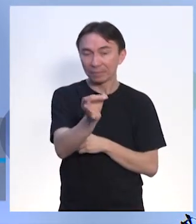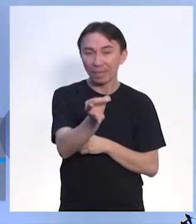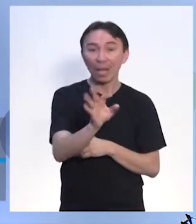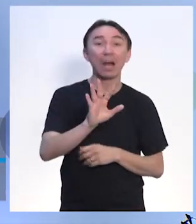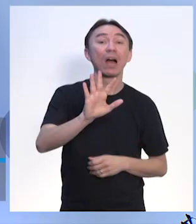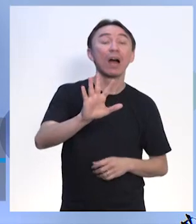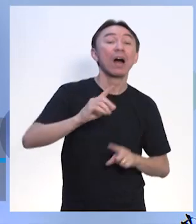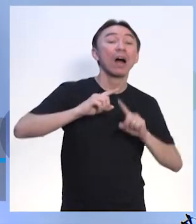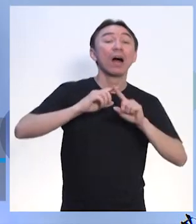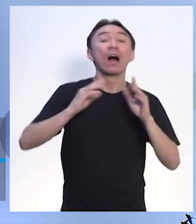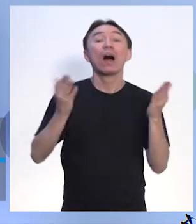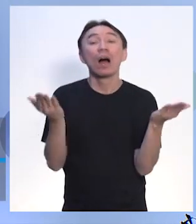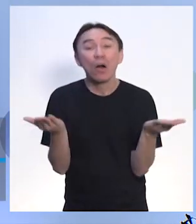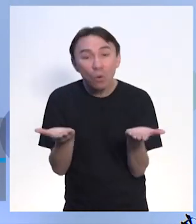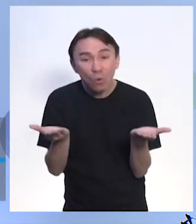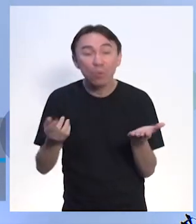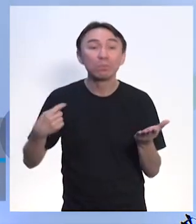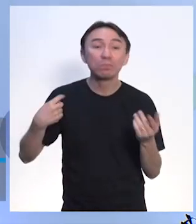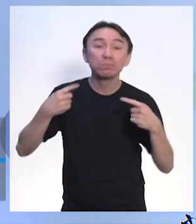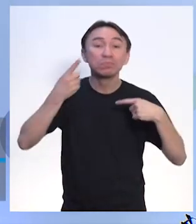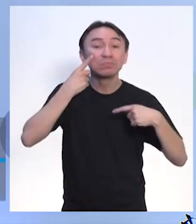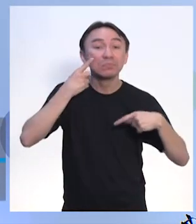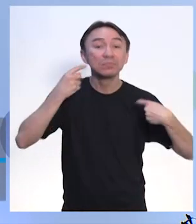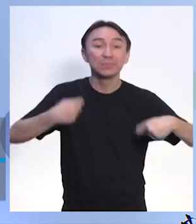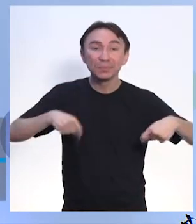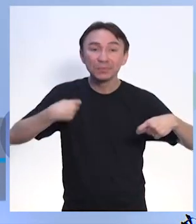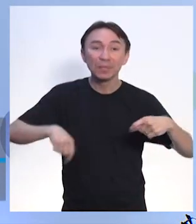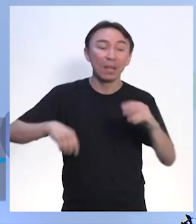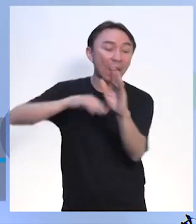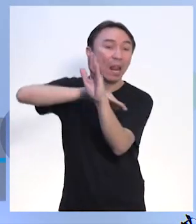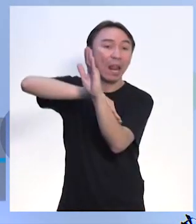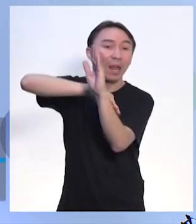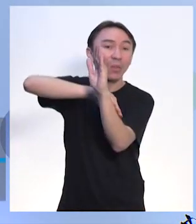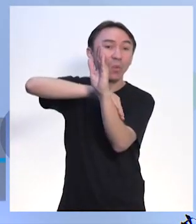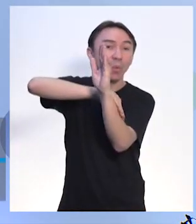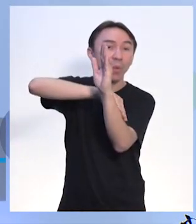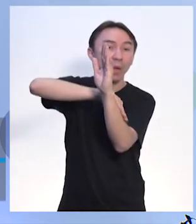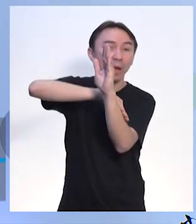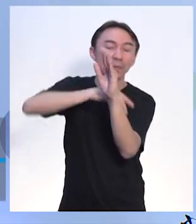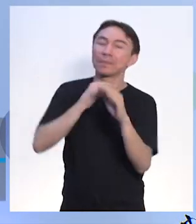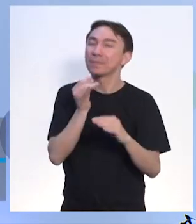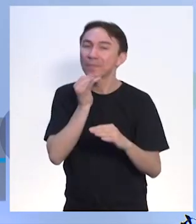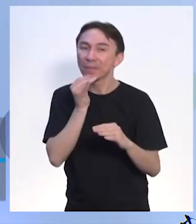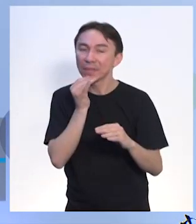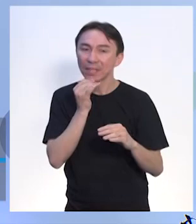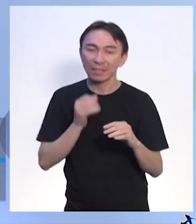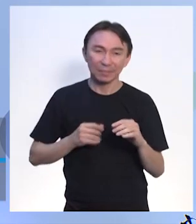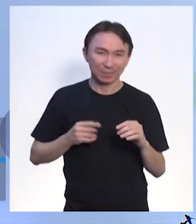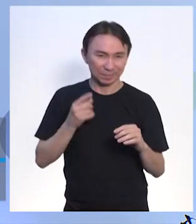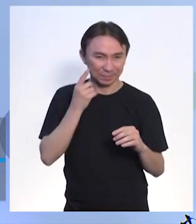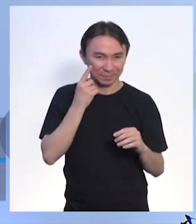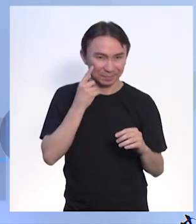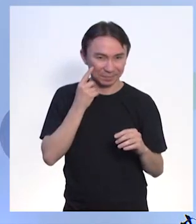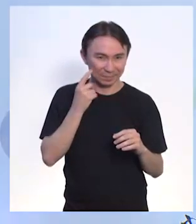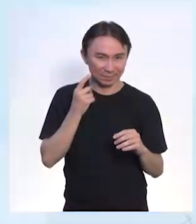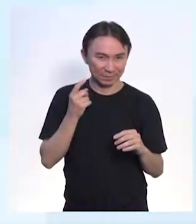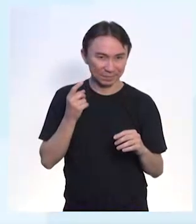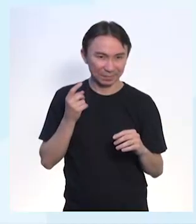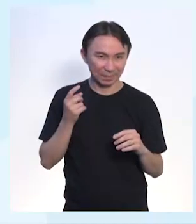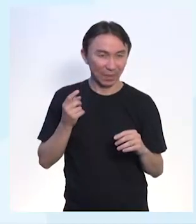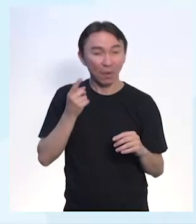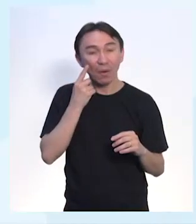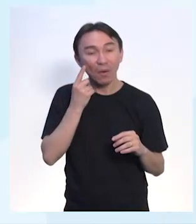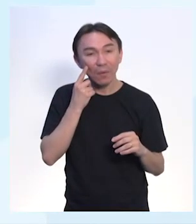tenho que identificar os lados. Por exemplo, aqui é 3. Então, aqui, ó, tenho... Pode pôr na tela para eles, diretor, o